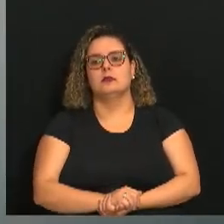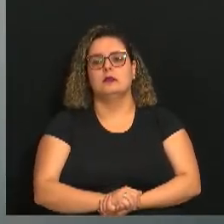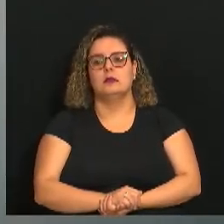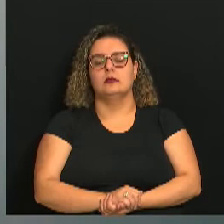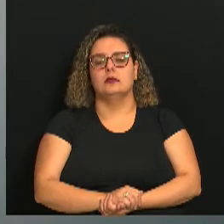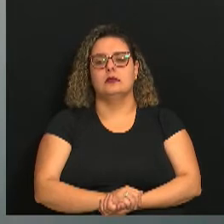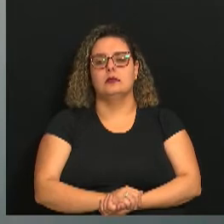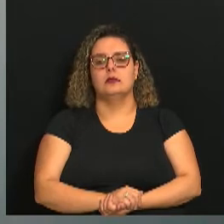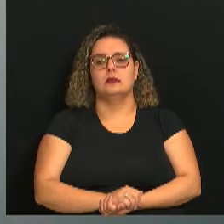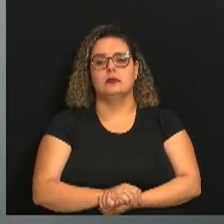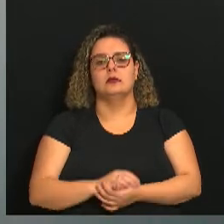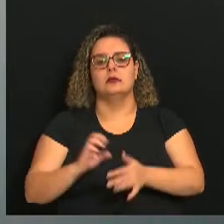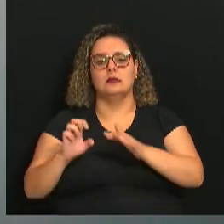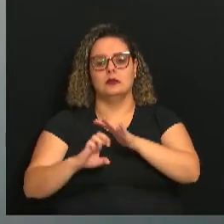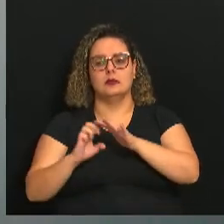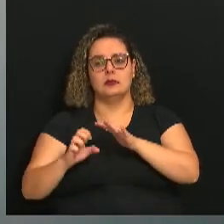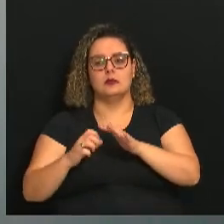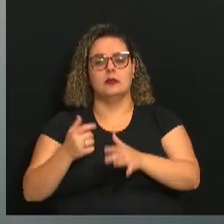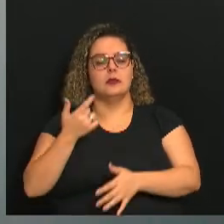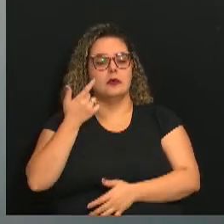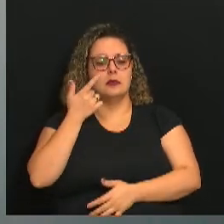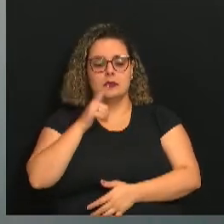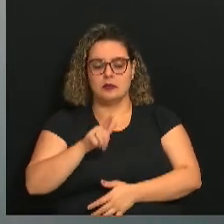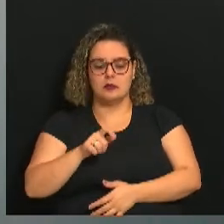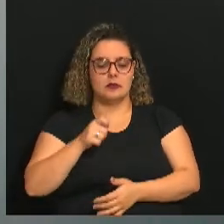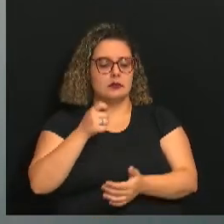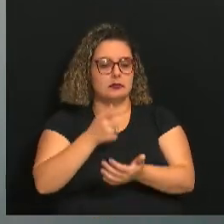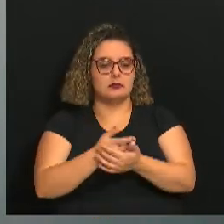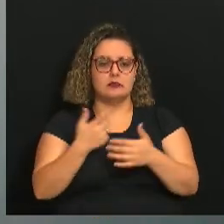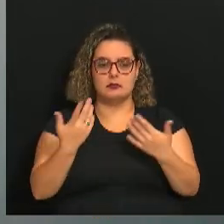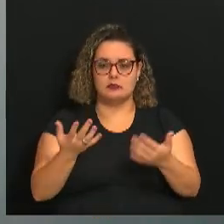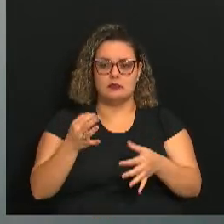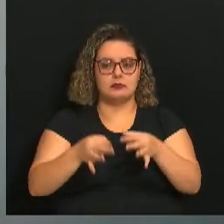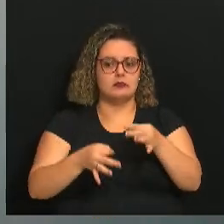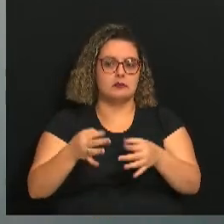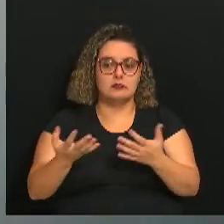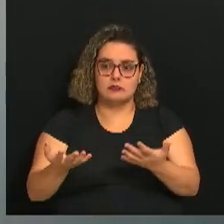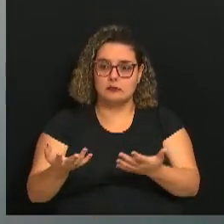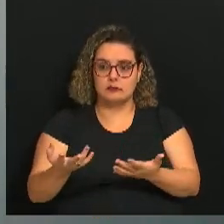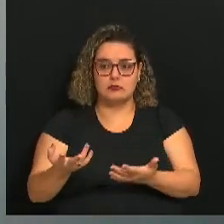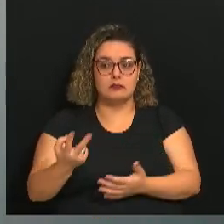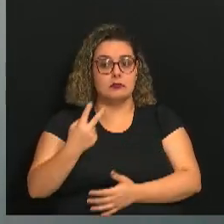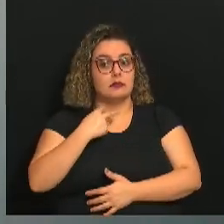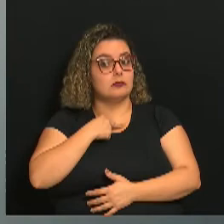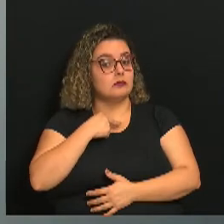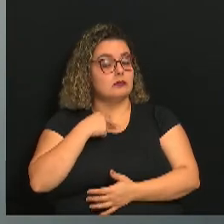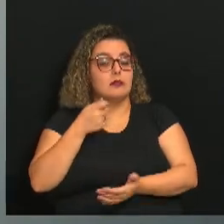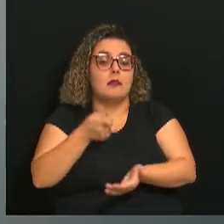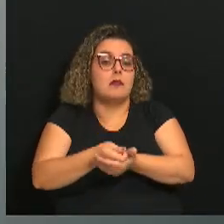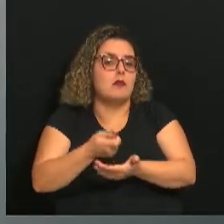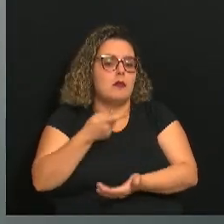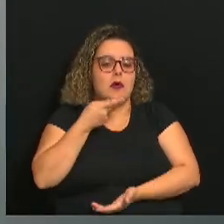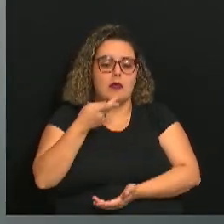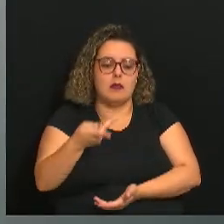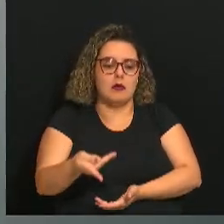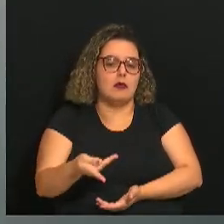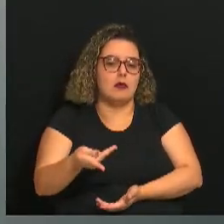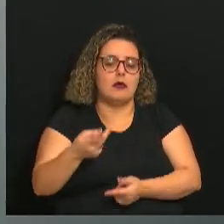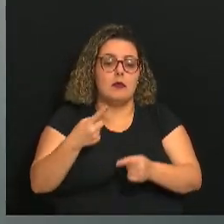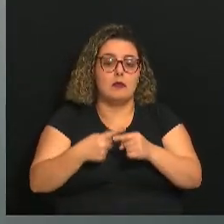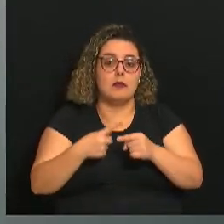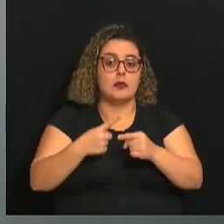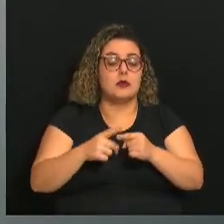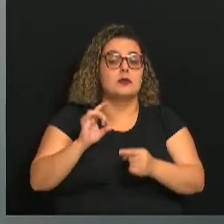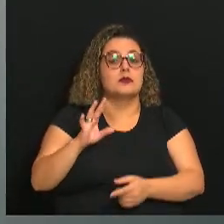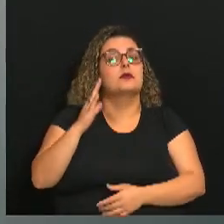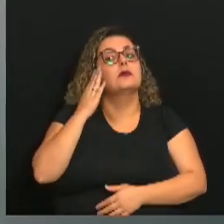encontra-se inapta por alguma questão judicial, eu também não posso te afirmar por quê. Porque a gente vai saber disso, por